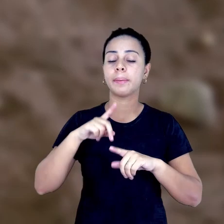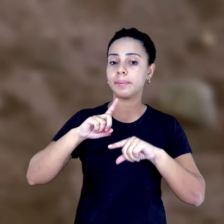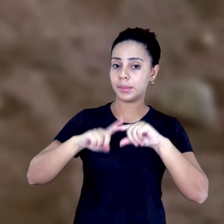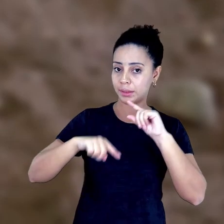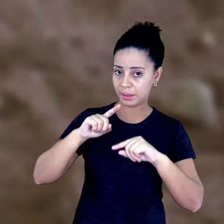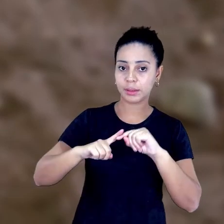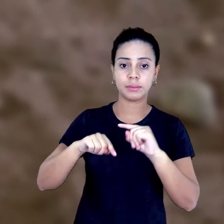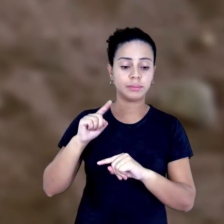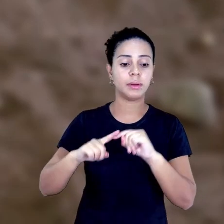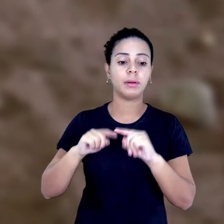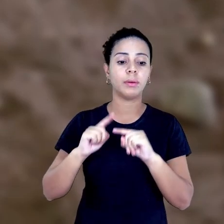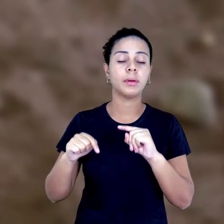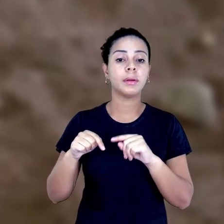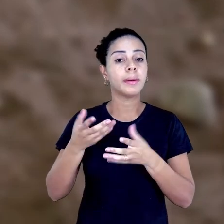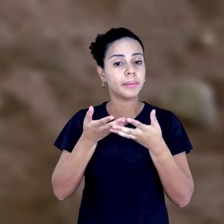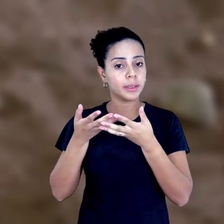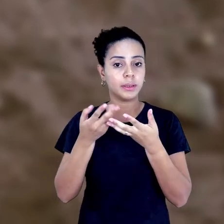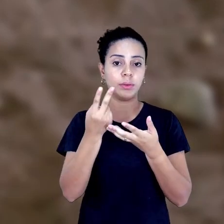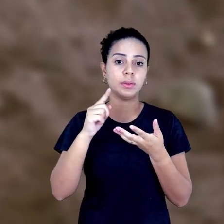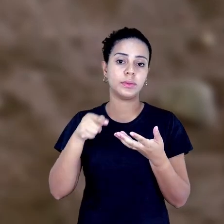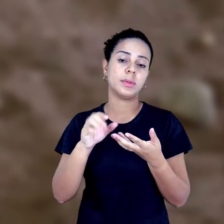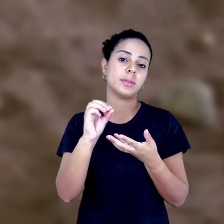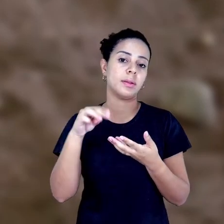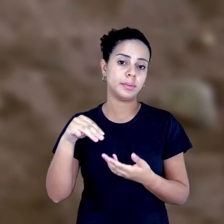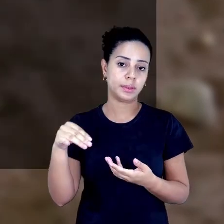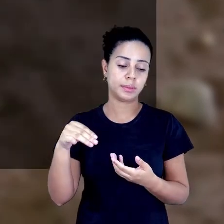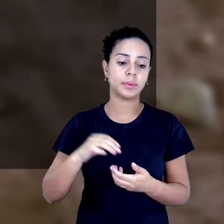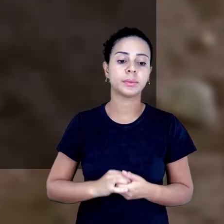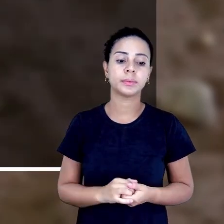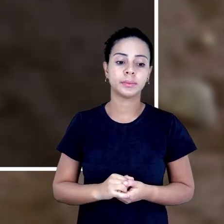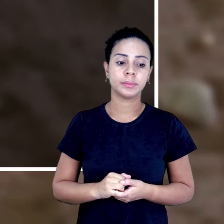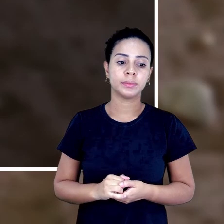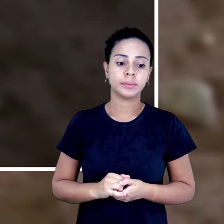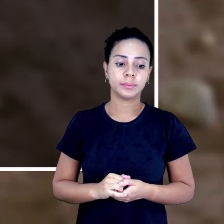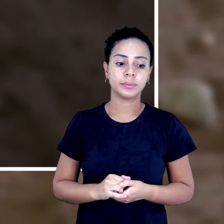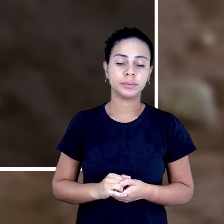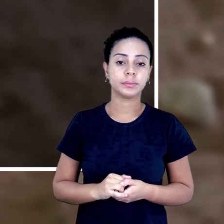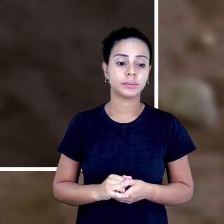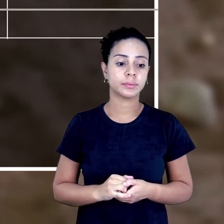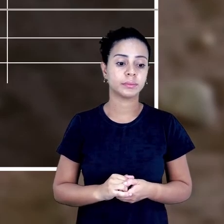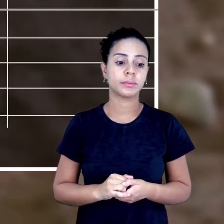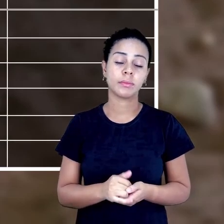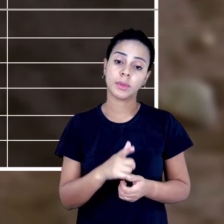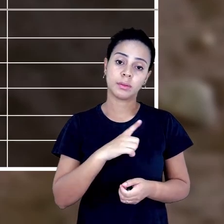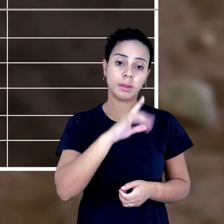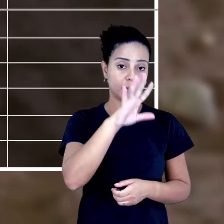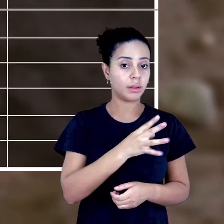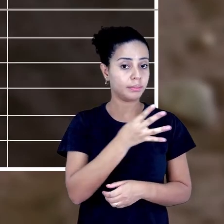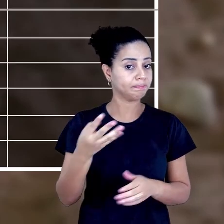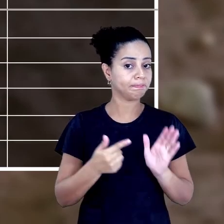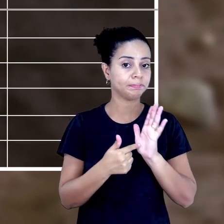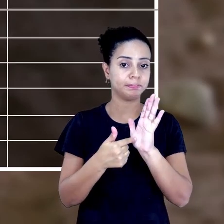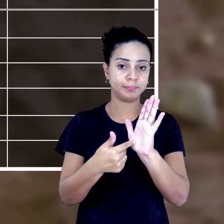de material que passa na peneira de 2,0 mm. Esses resultados são expressos na seguinte